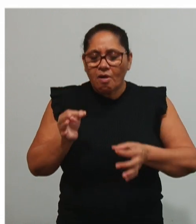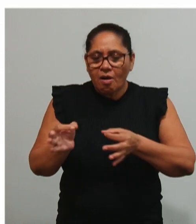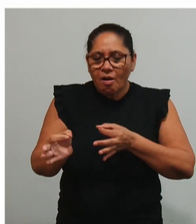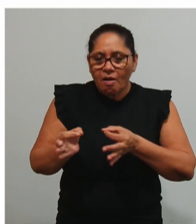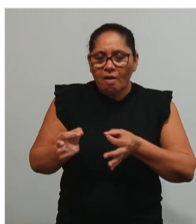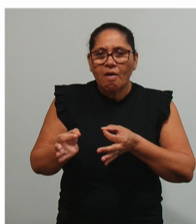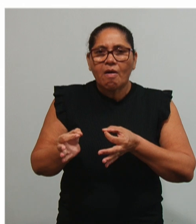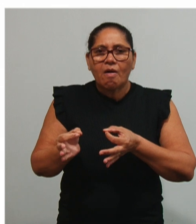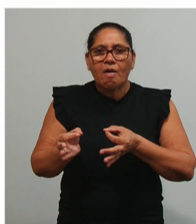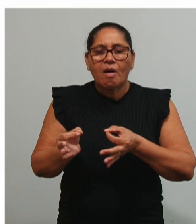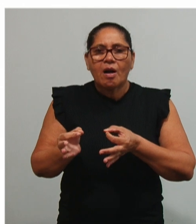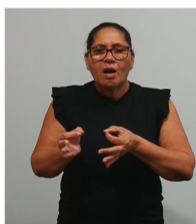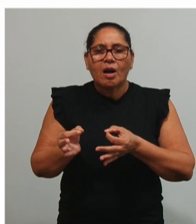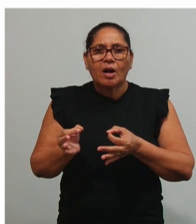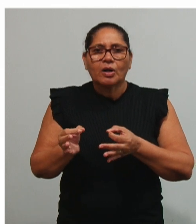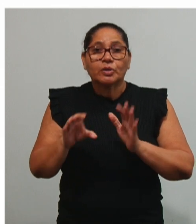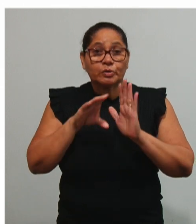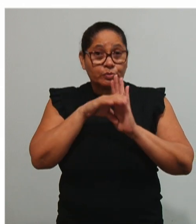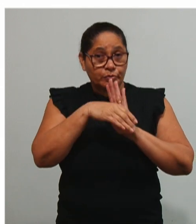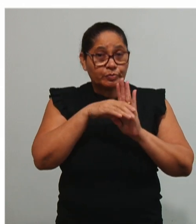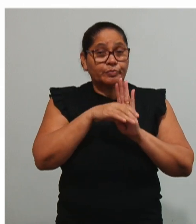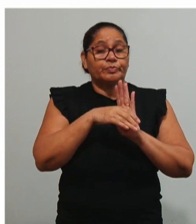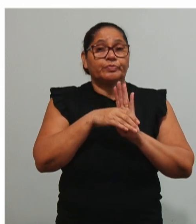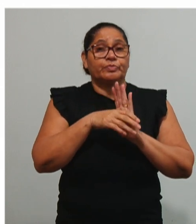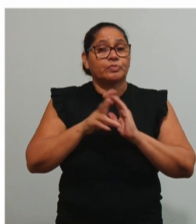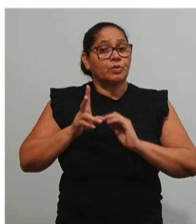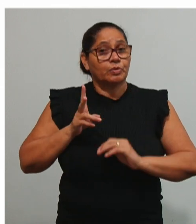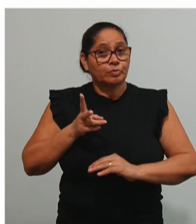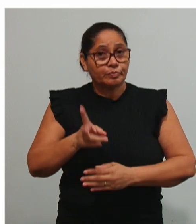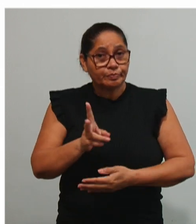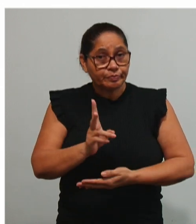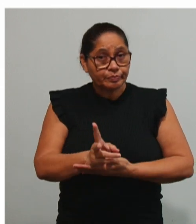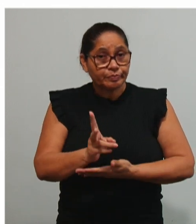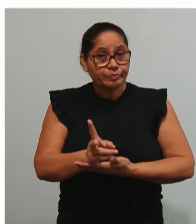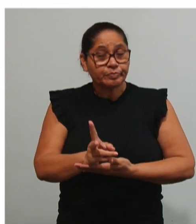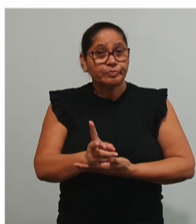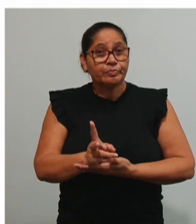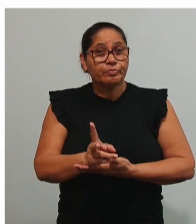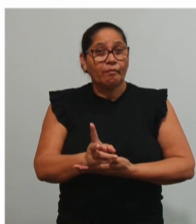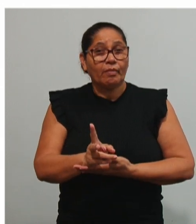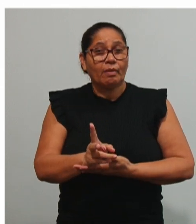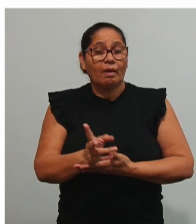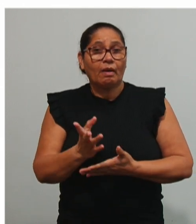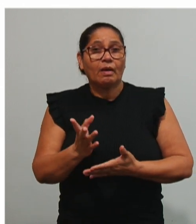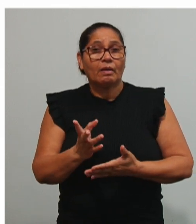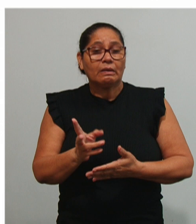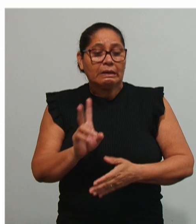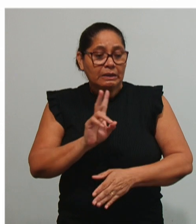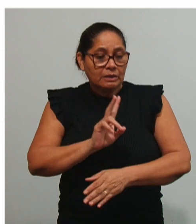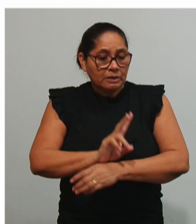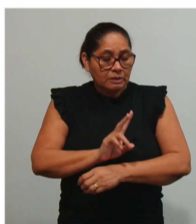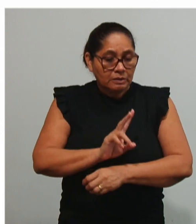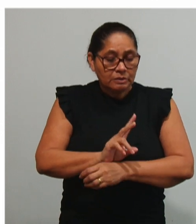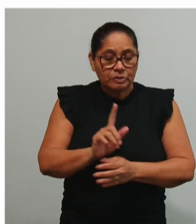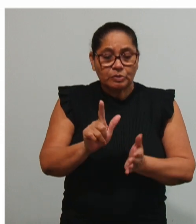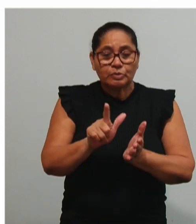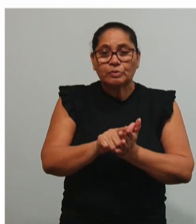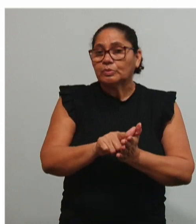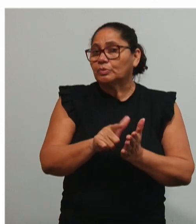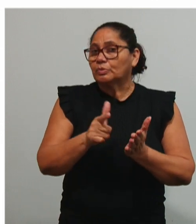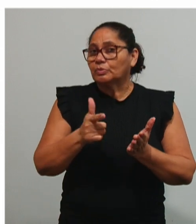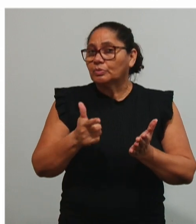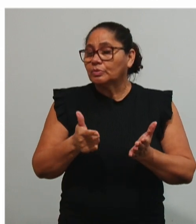planejamento, o conceito que permanece e que é defendido nesse livro,